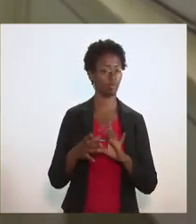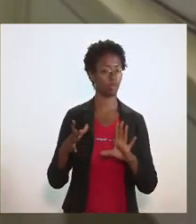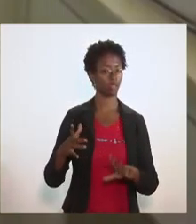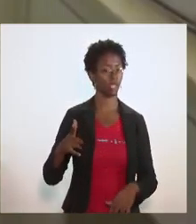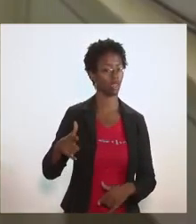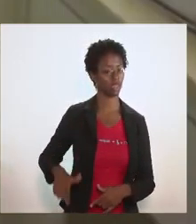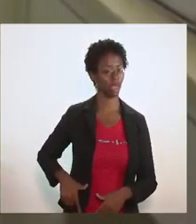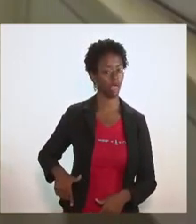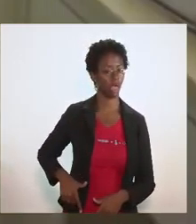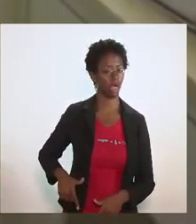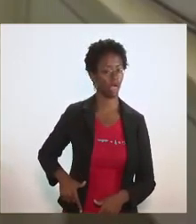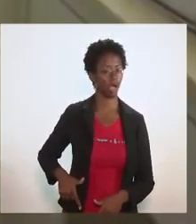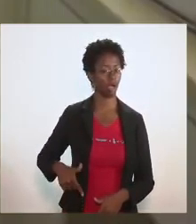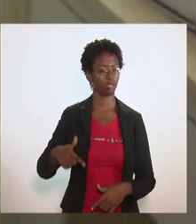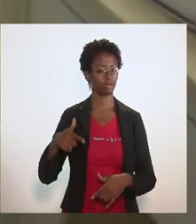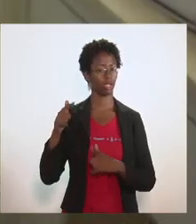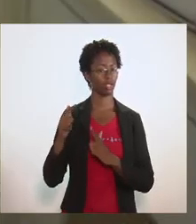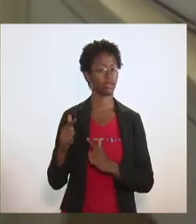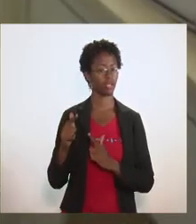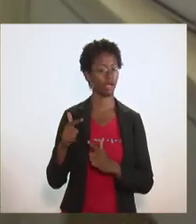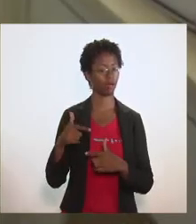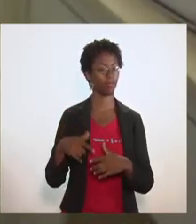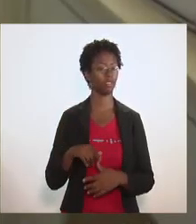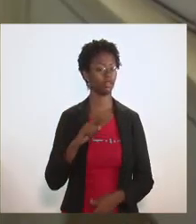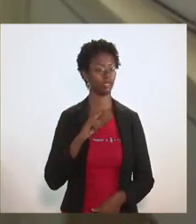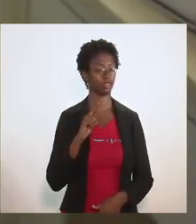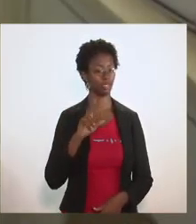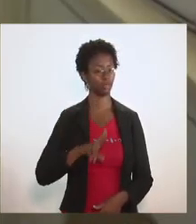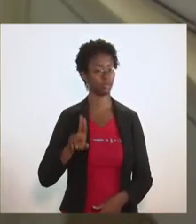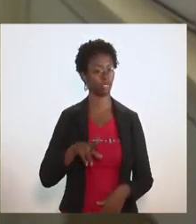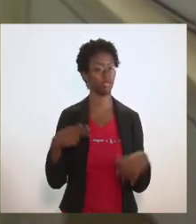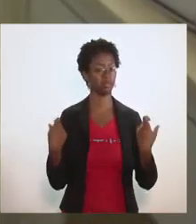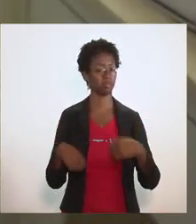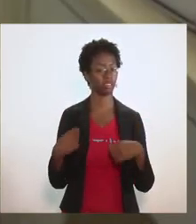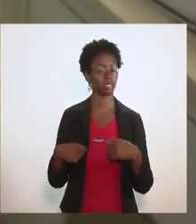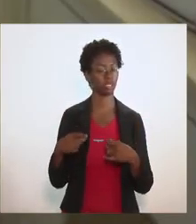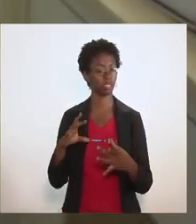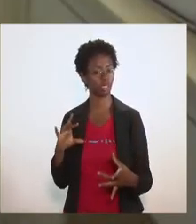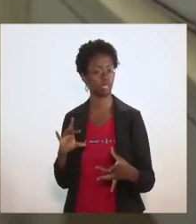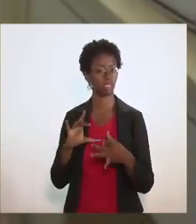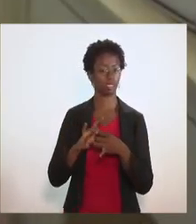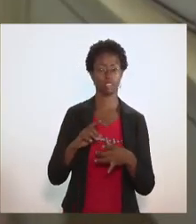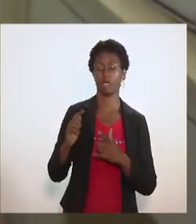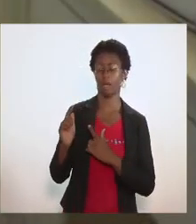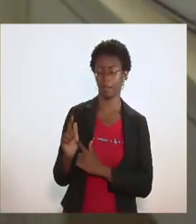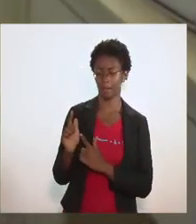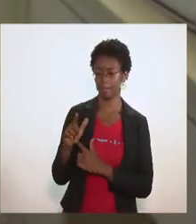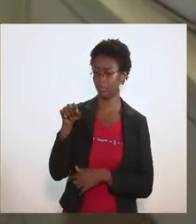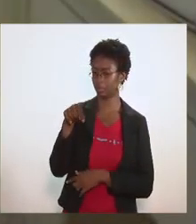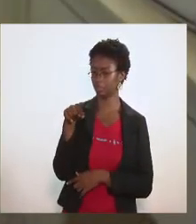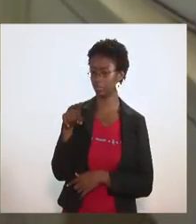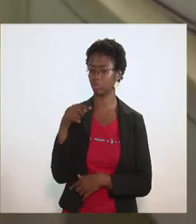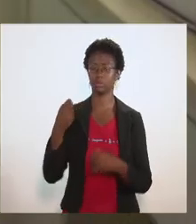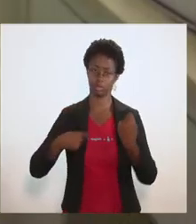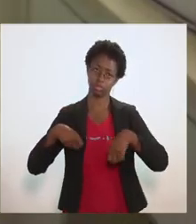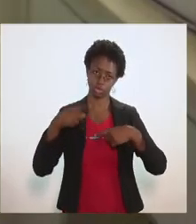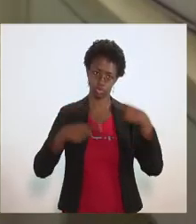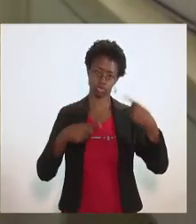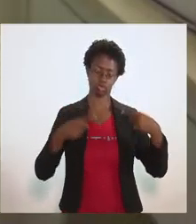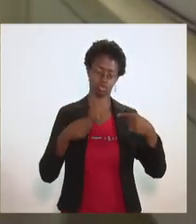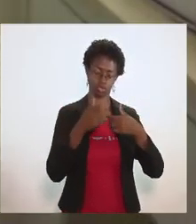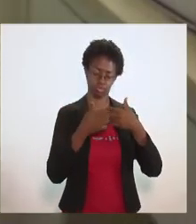de mérito, um policial aposentado, evidentemente, deveria poder,